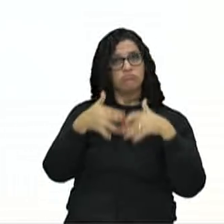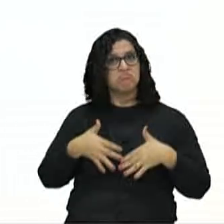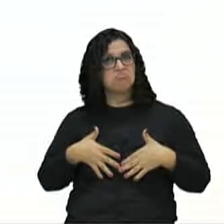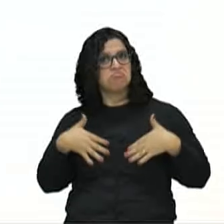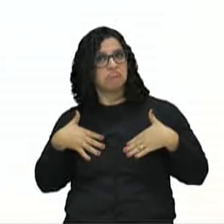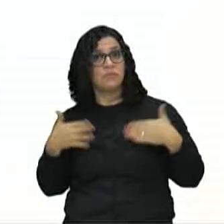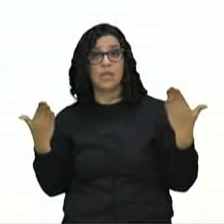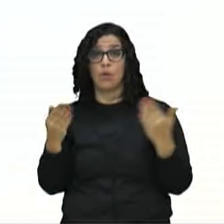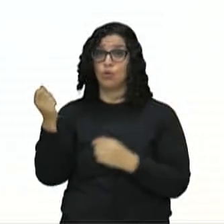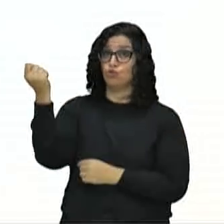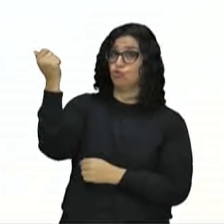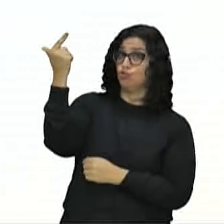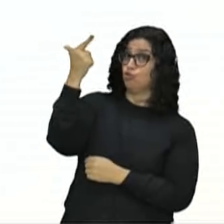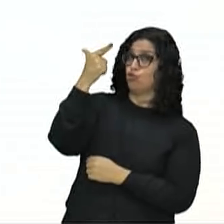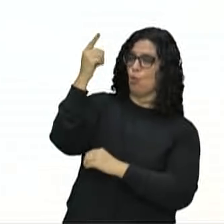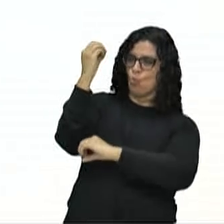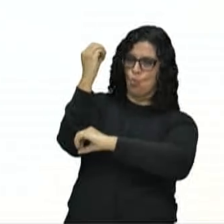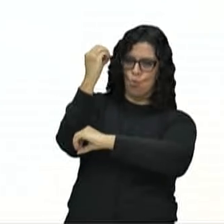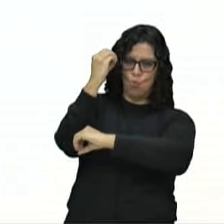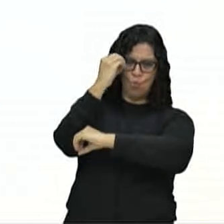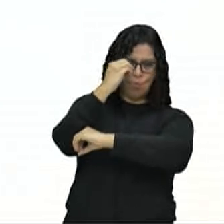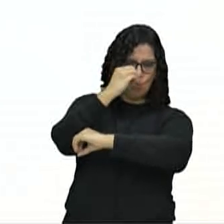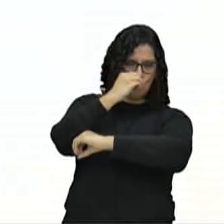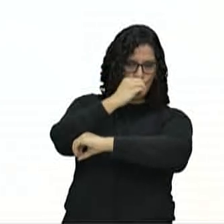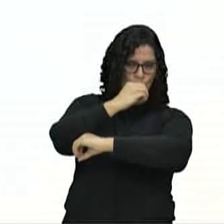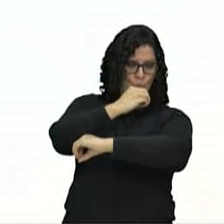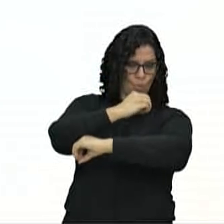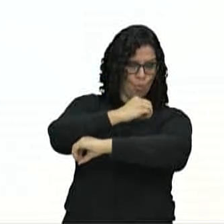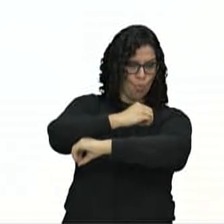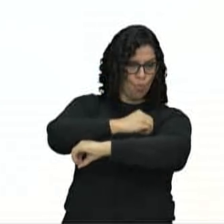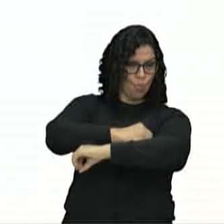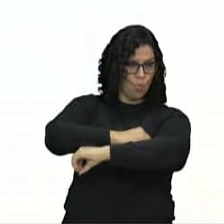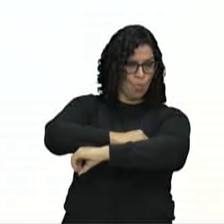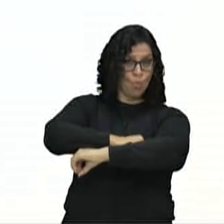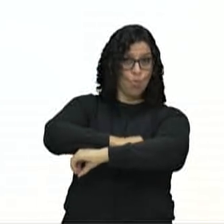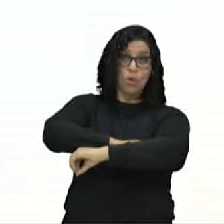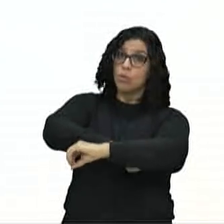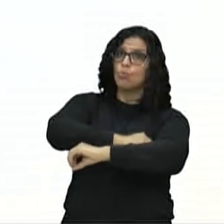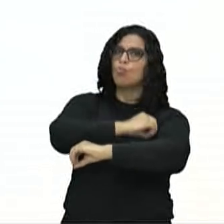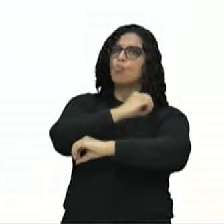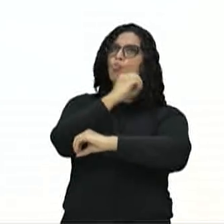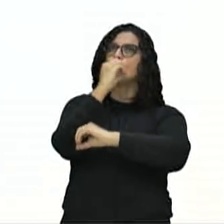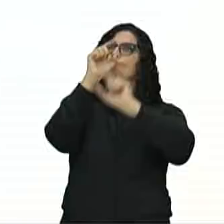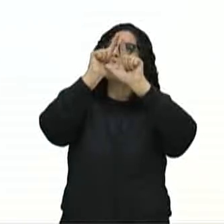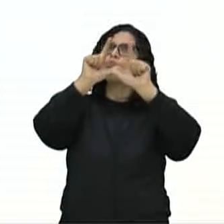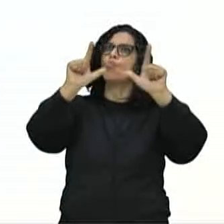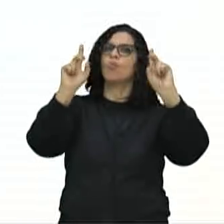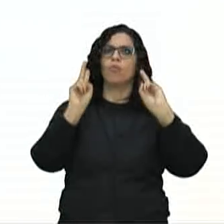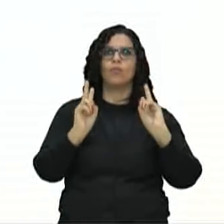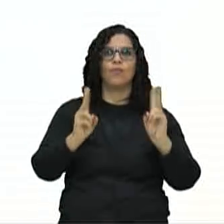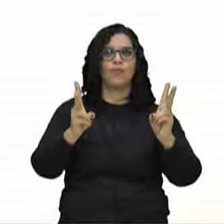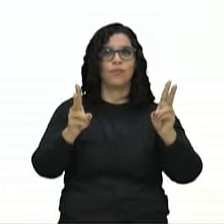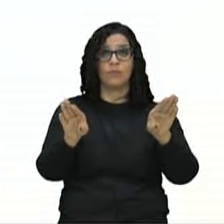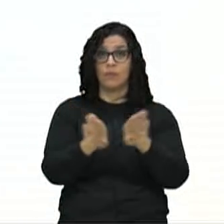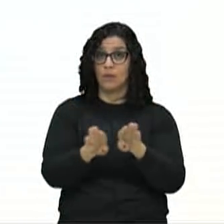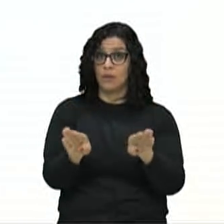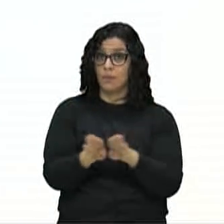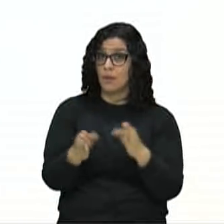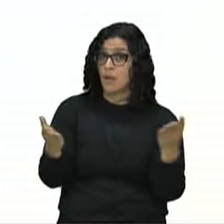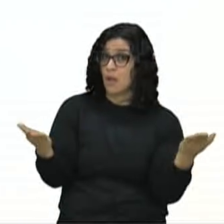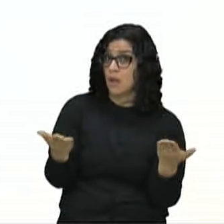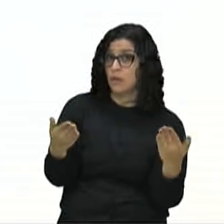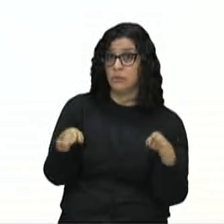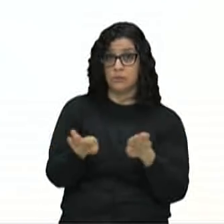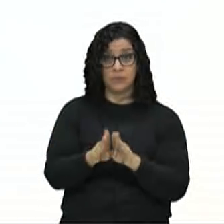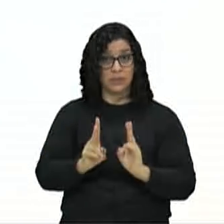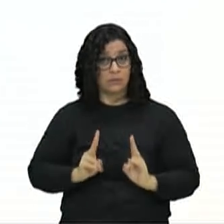aprazível. O sol pôs-se, sem nuvens, e sucedeu o mesmo quando nasceu no dia seguinte.